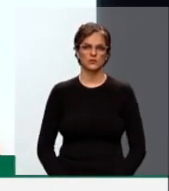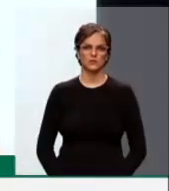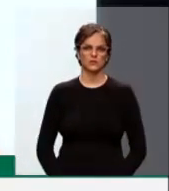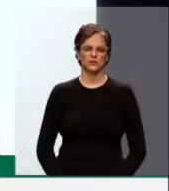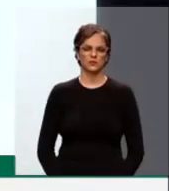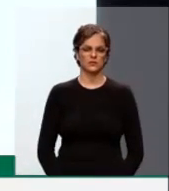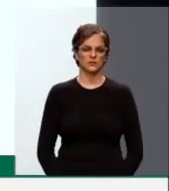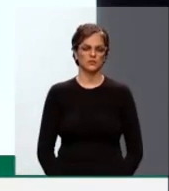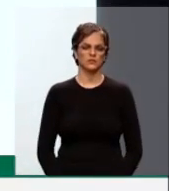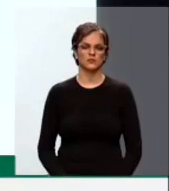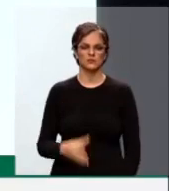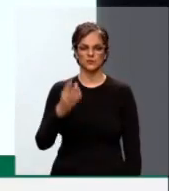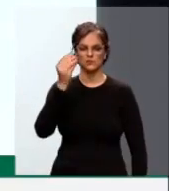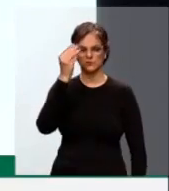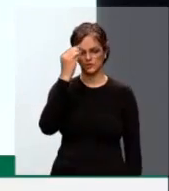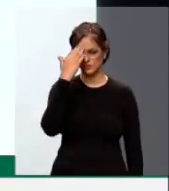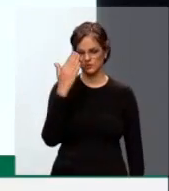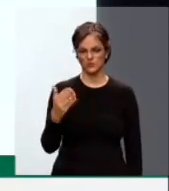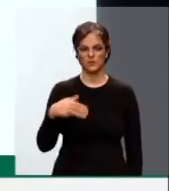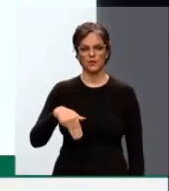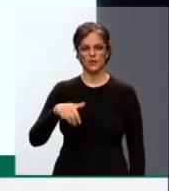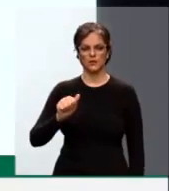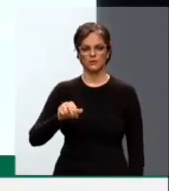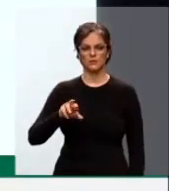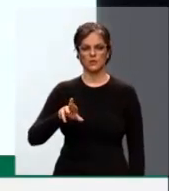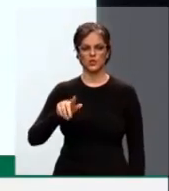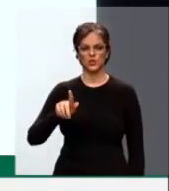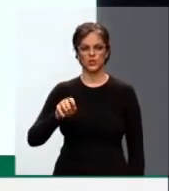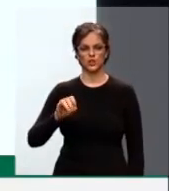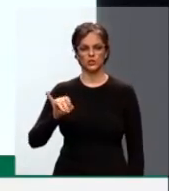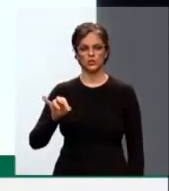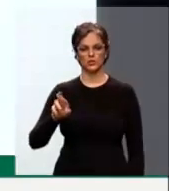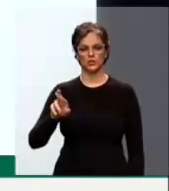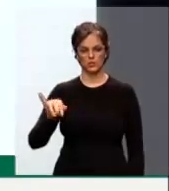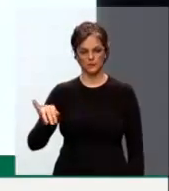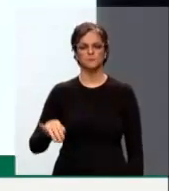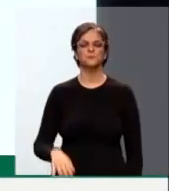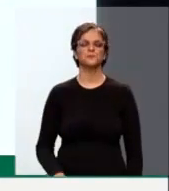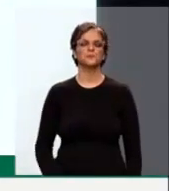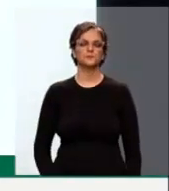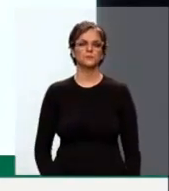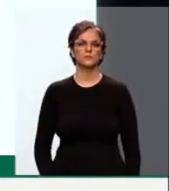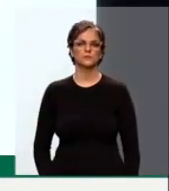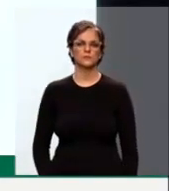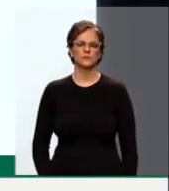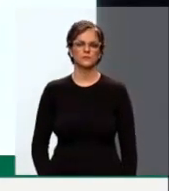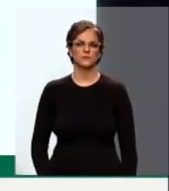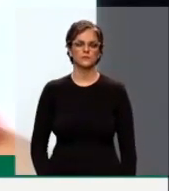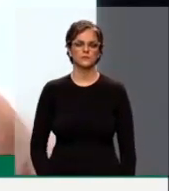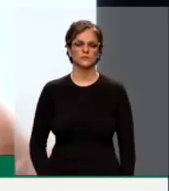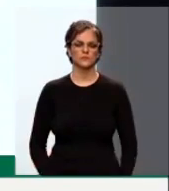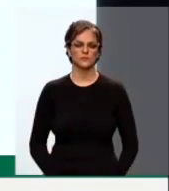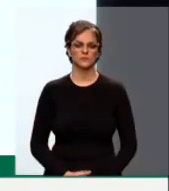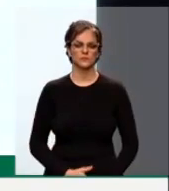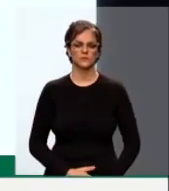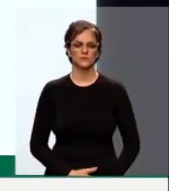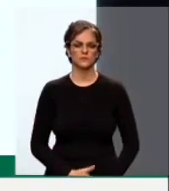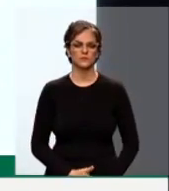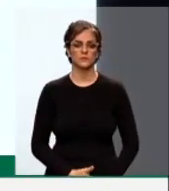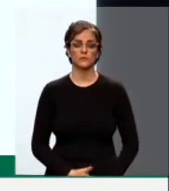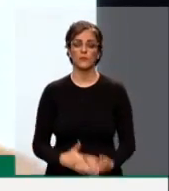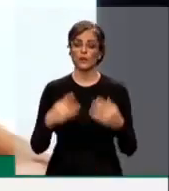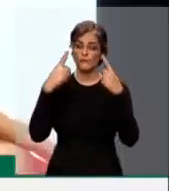Muito obrigada, Marjorie. Te ouvindo, fico pensando o quanto essas violências todas